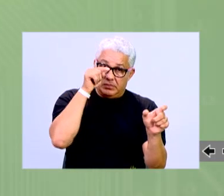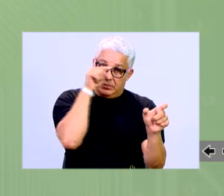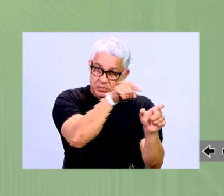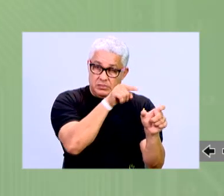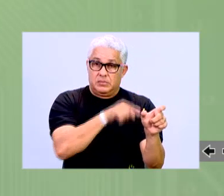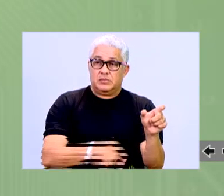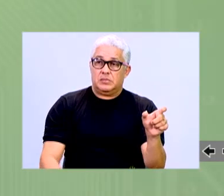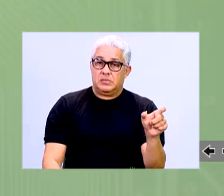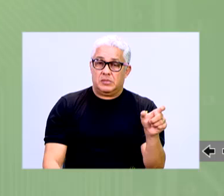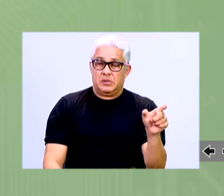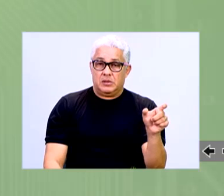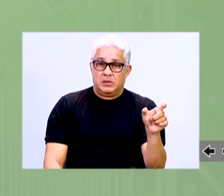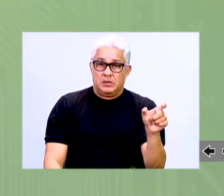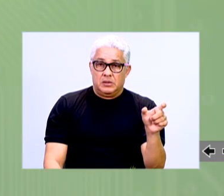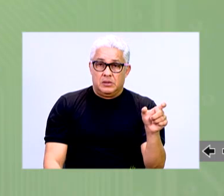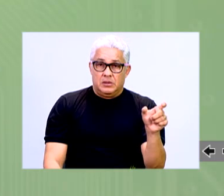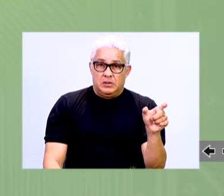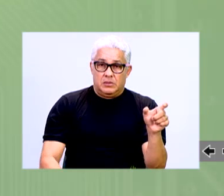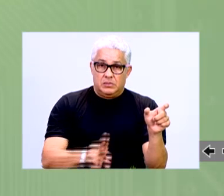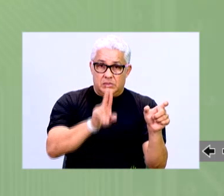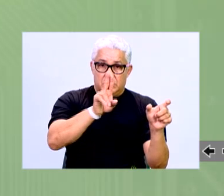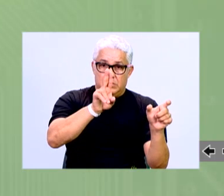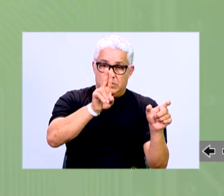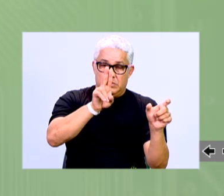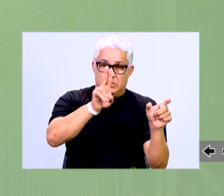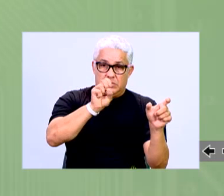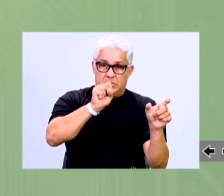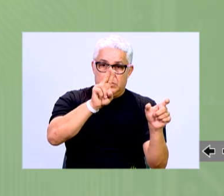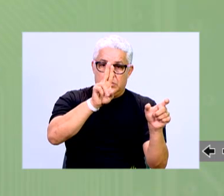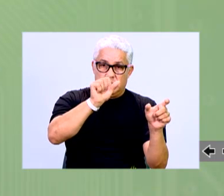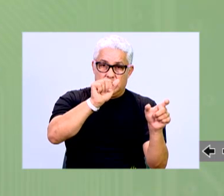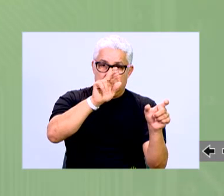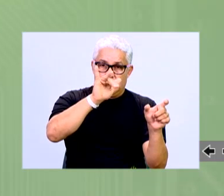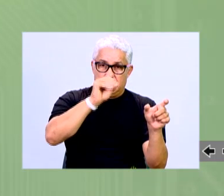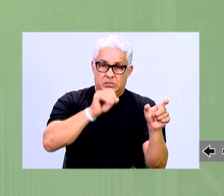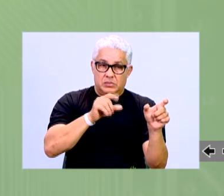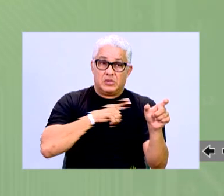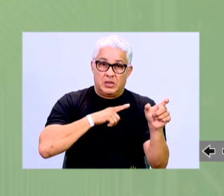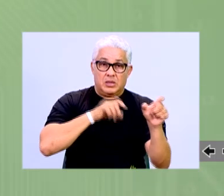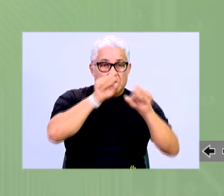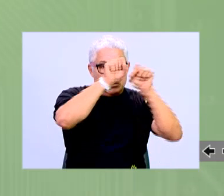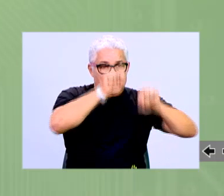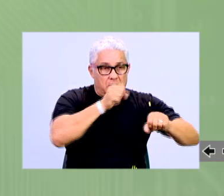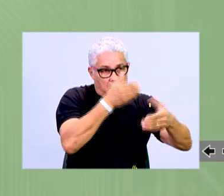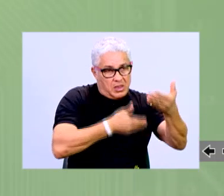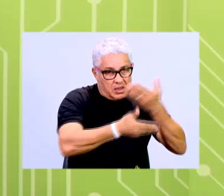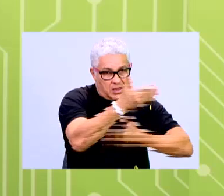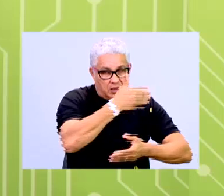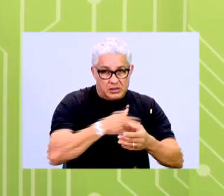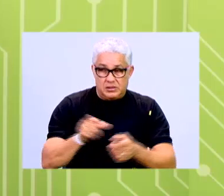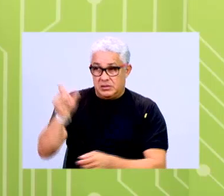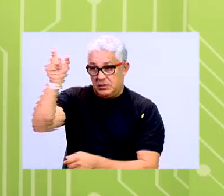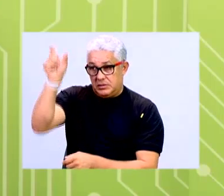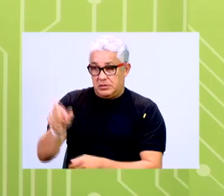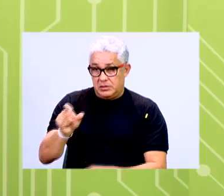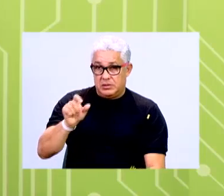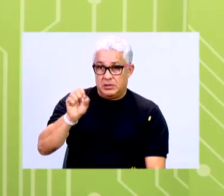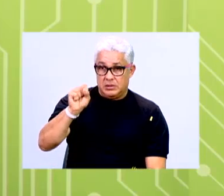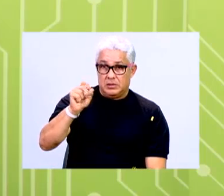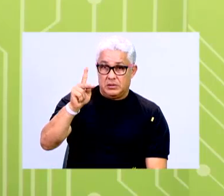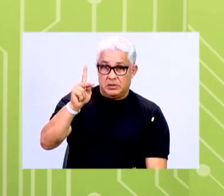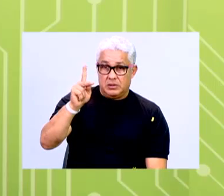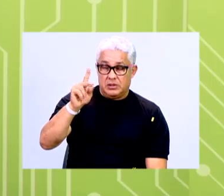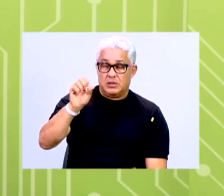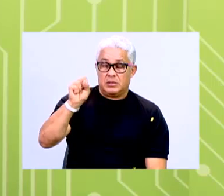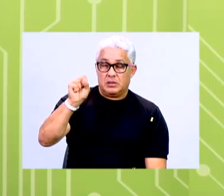que efetivamente opera o sistema. Ele interage com o sistema. Já o stakeholder, ele